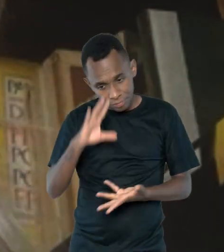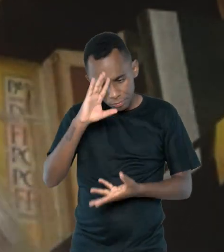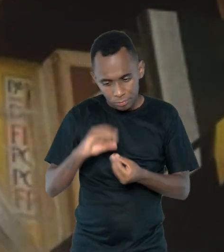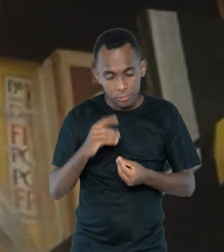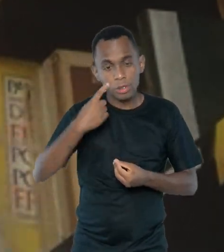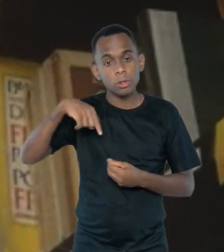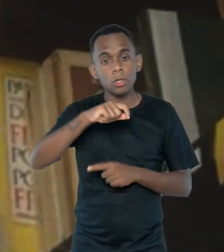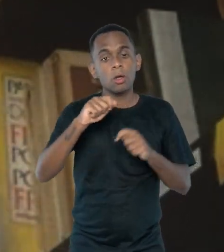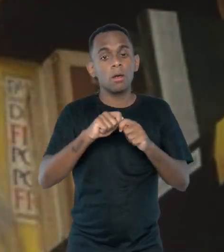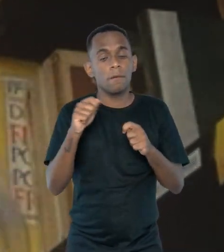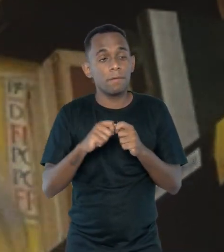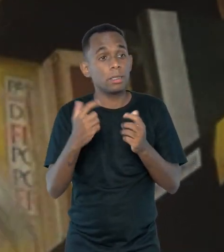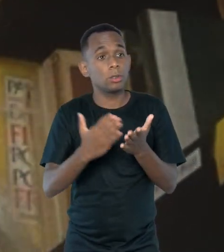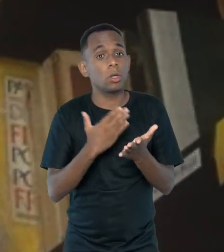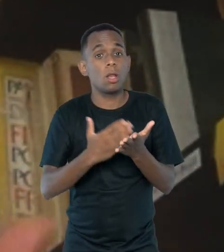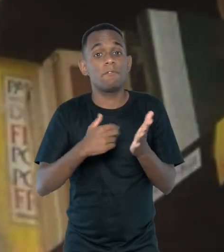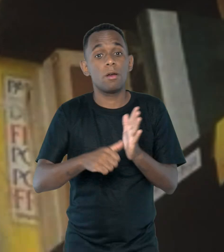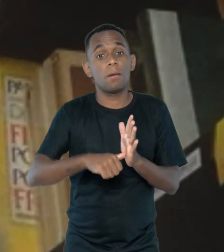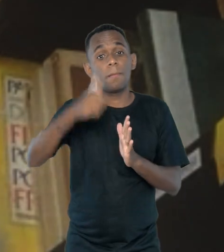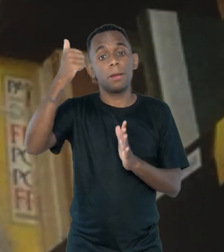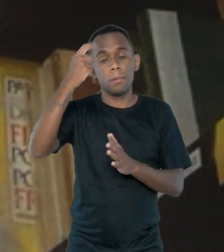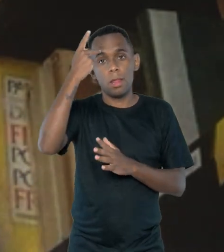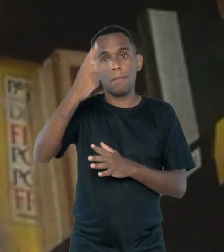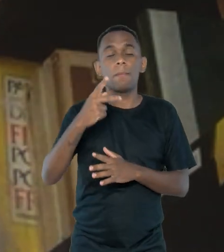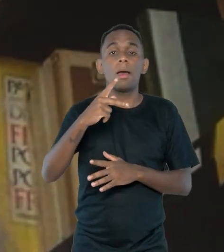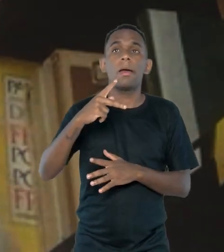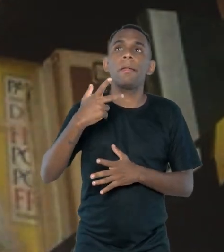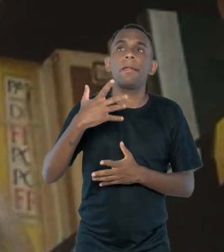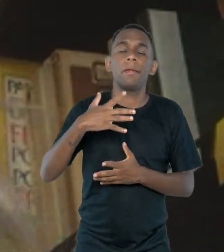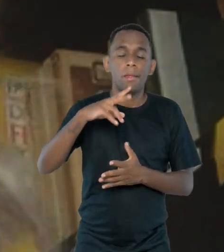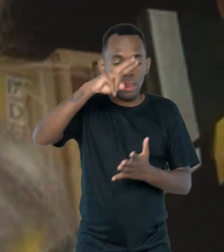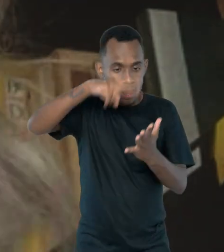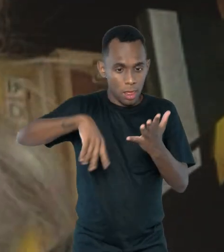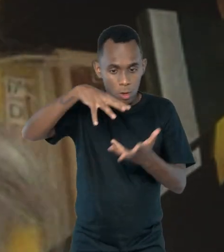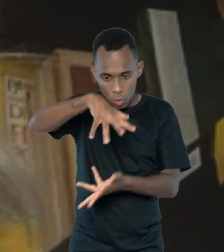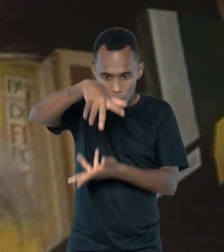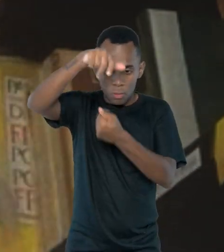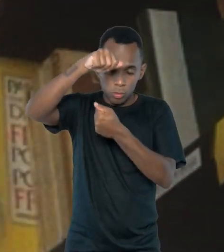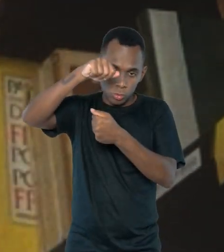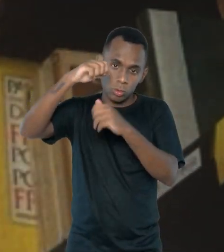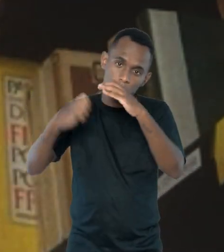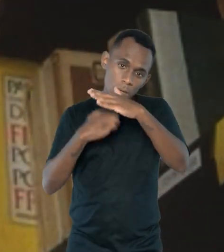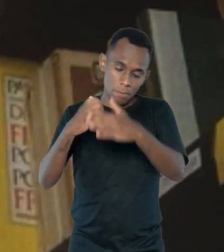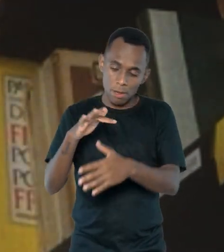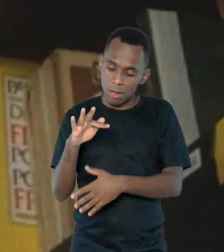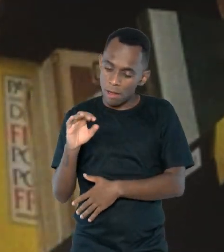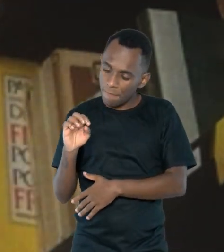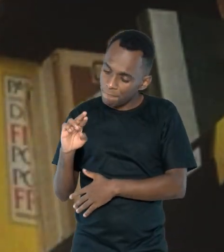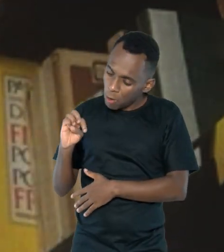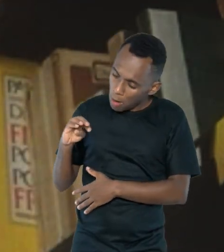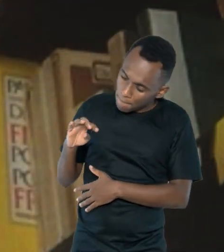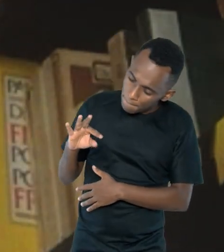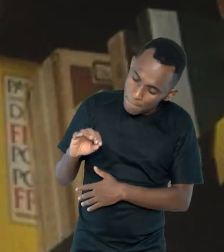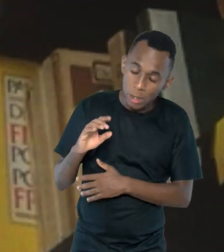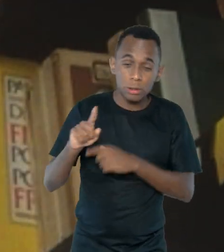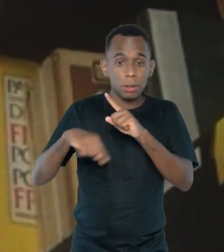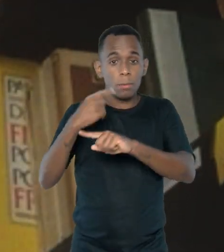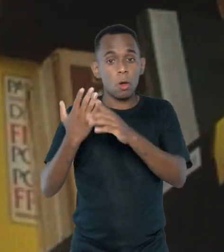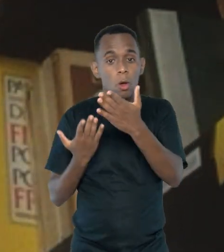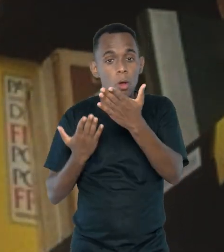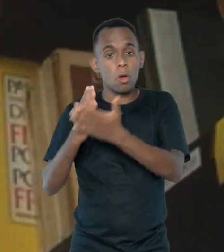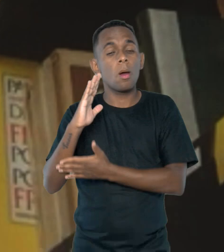nós fizemos o primeiro livro para ler o mundo, na formato, e fomos aprovados